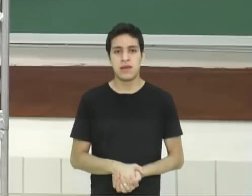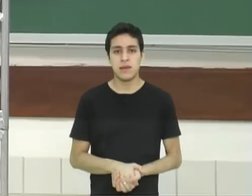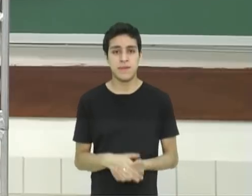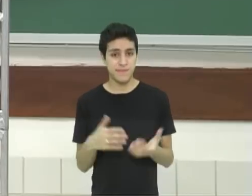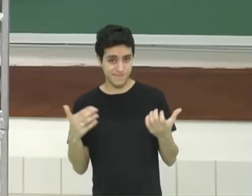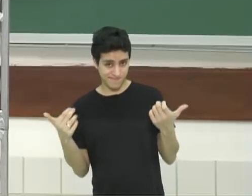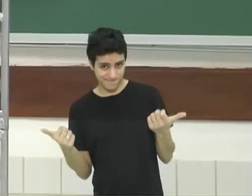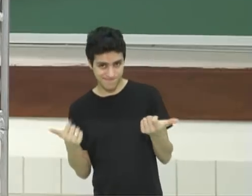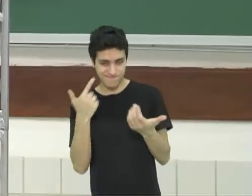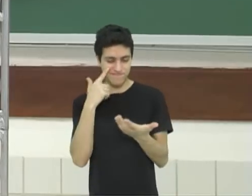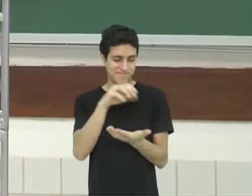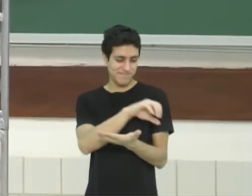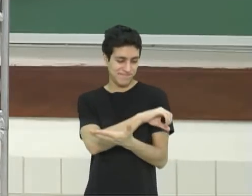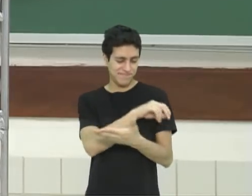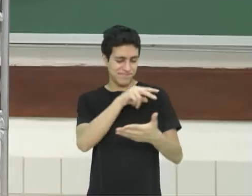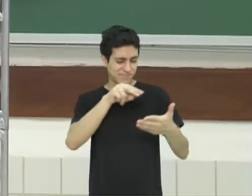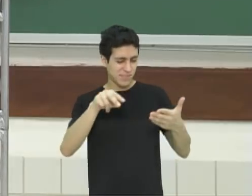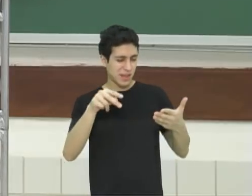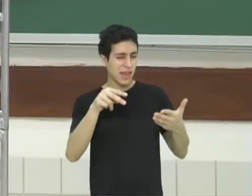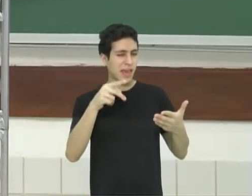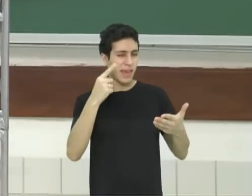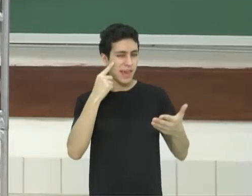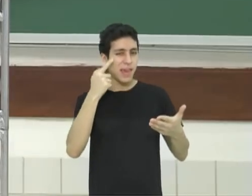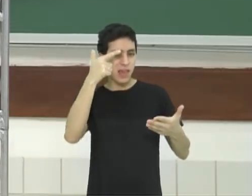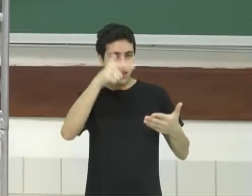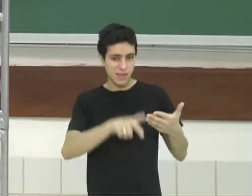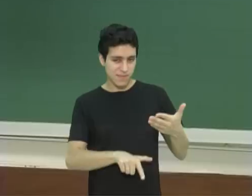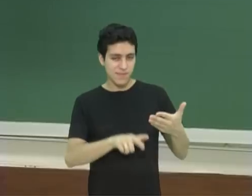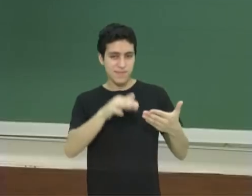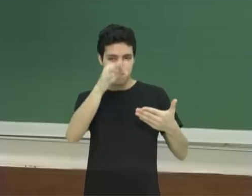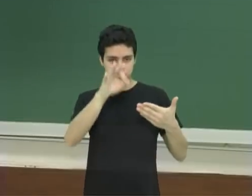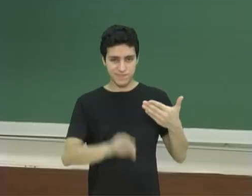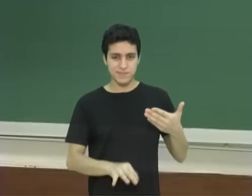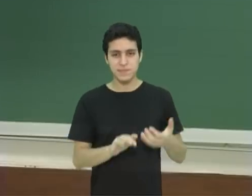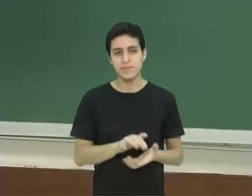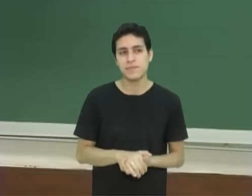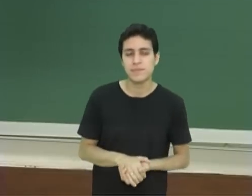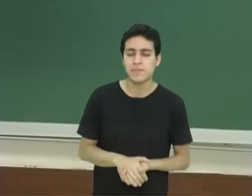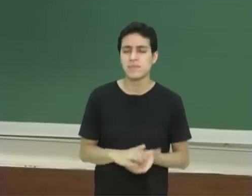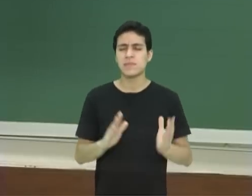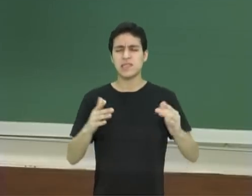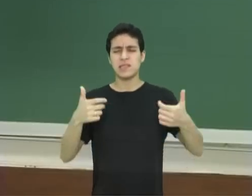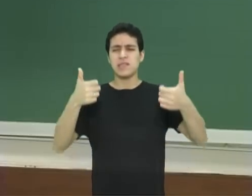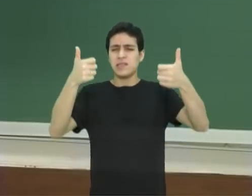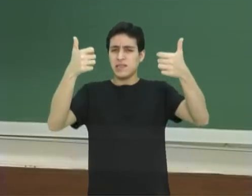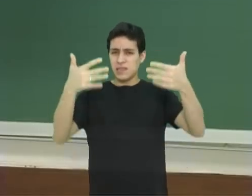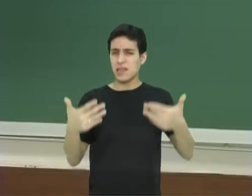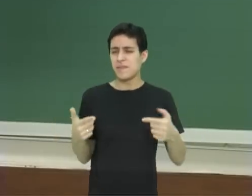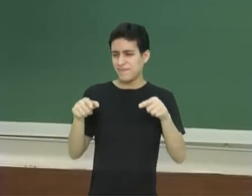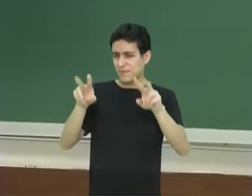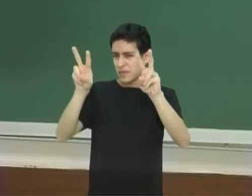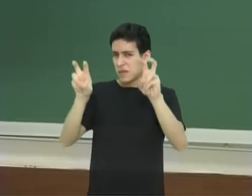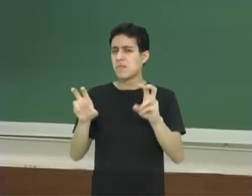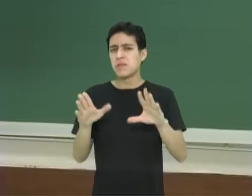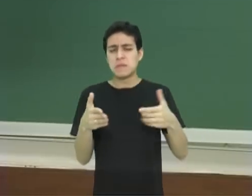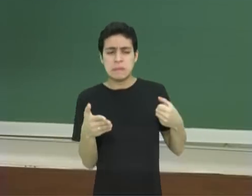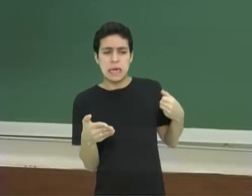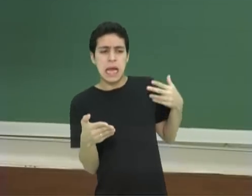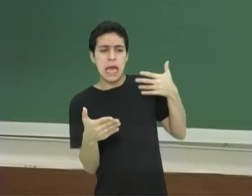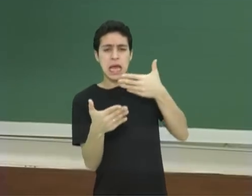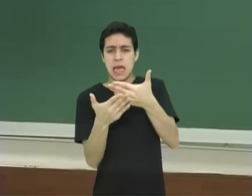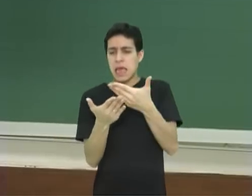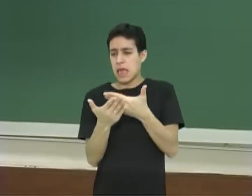Bom, vamos lá, vamos à releitura e à correção do nosso primeiro exercício. Né? Já estamos tratando desse assunto há algumas aulas, né? Então